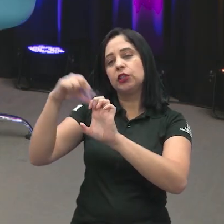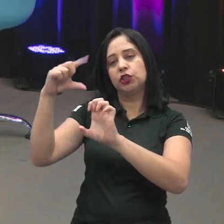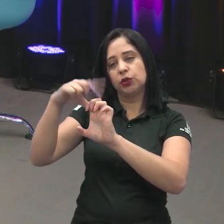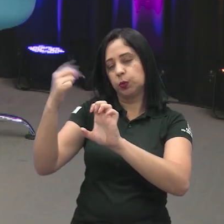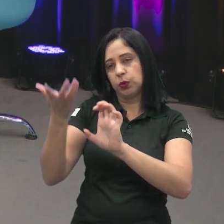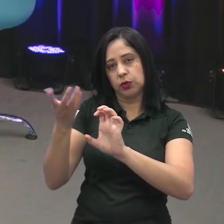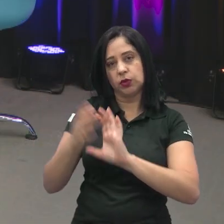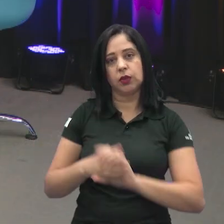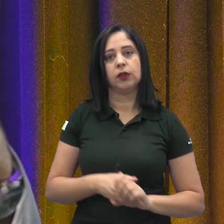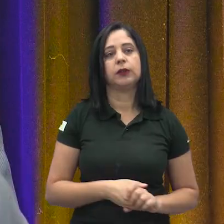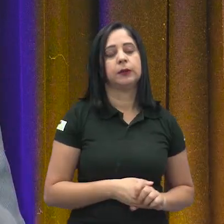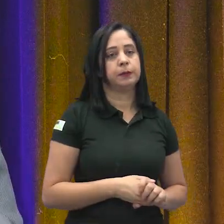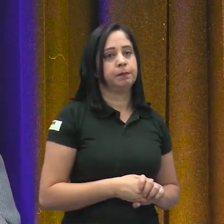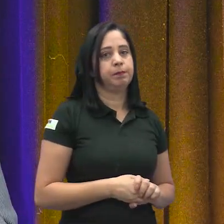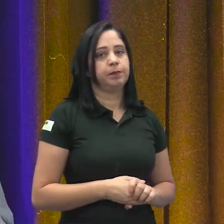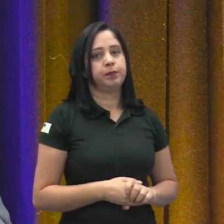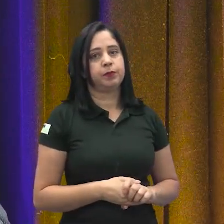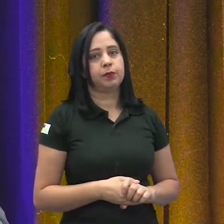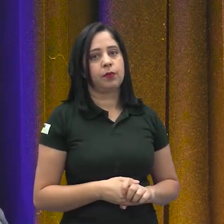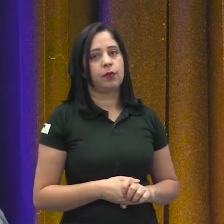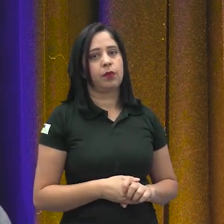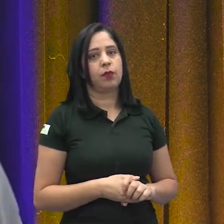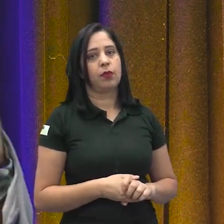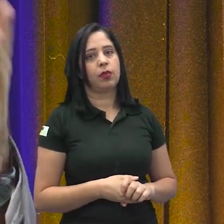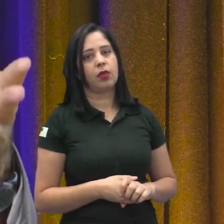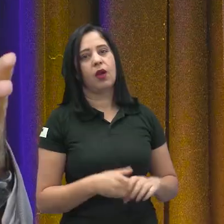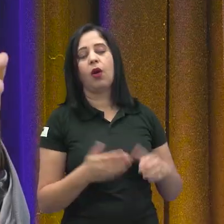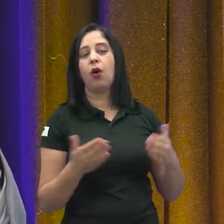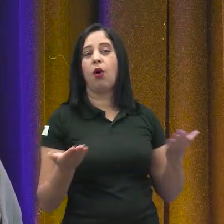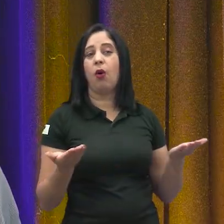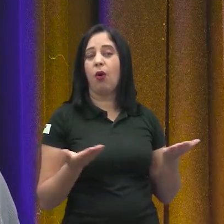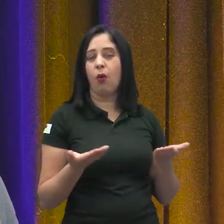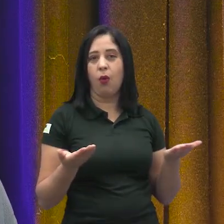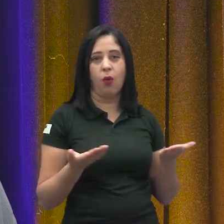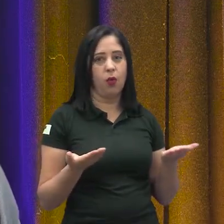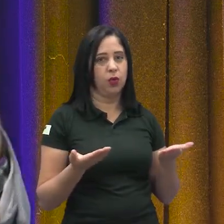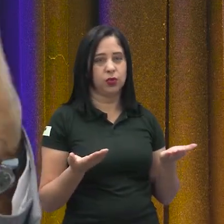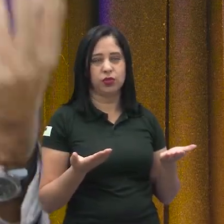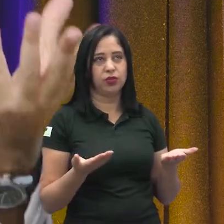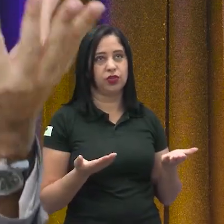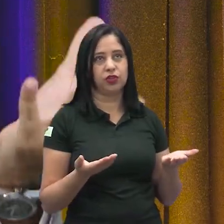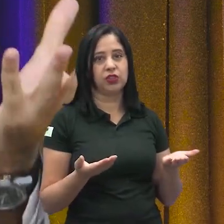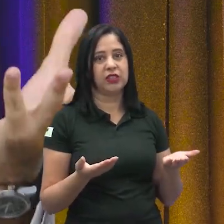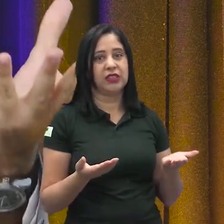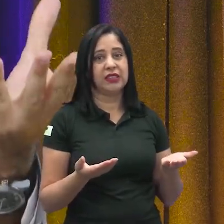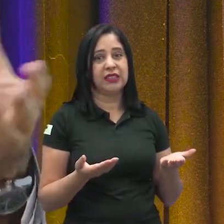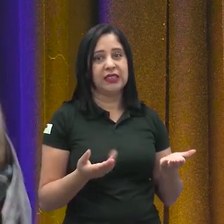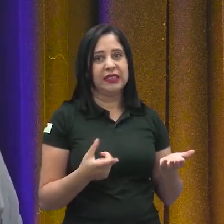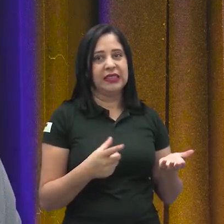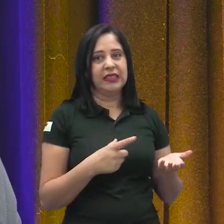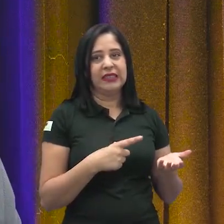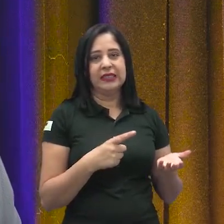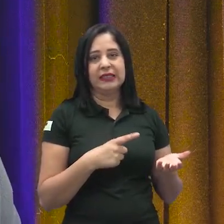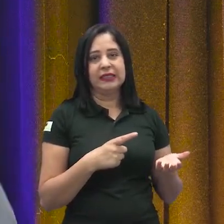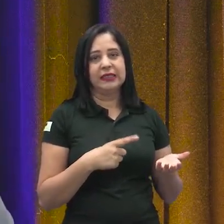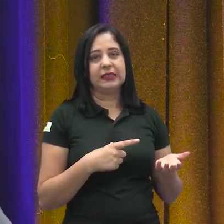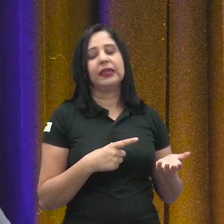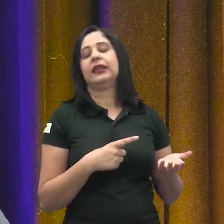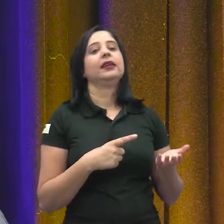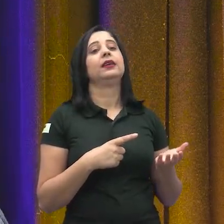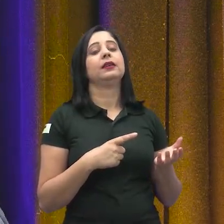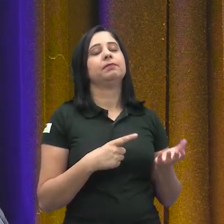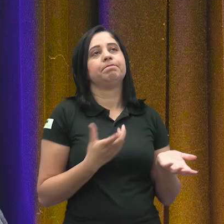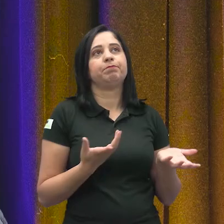hoje é fundamental, né? A gente usa muito a palavra dor de dono e eu acho que essa palavra ela foi mal empregada e perdeu o sentido